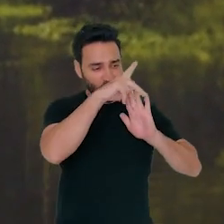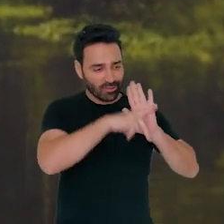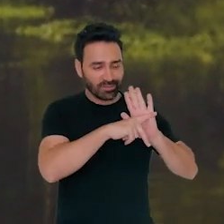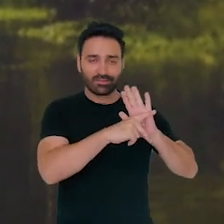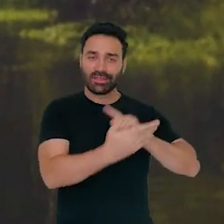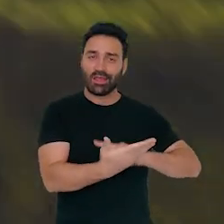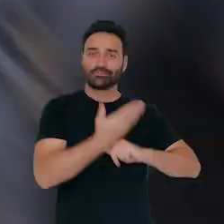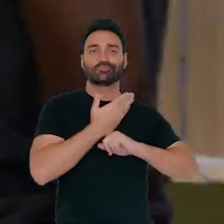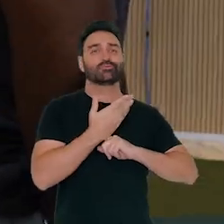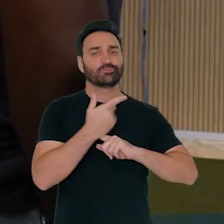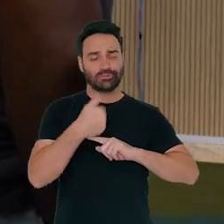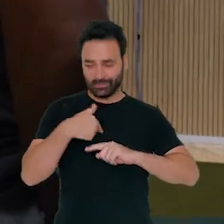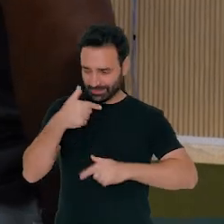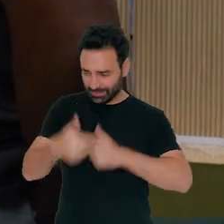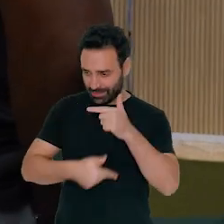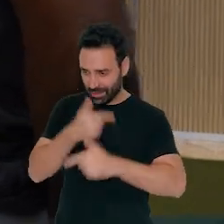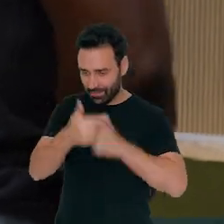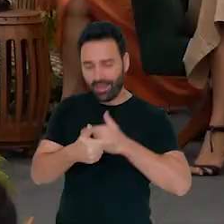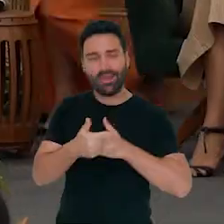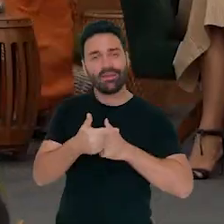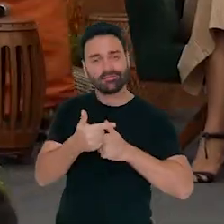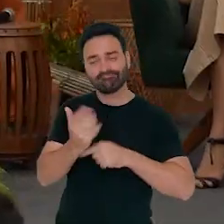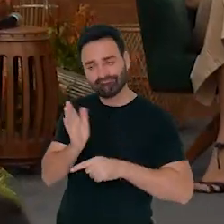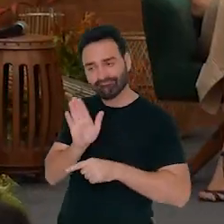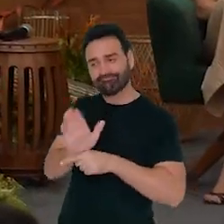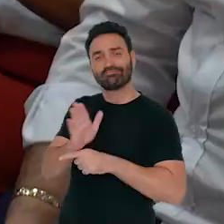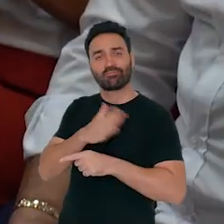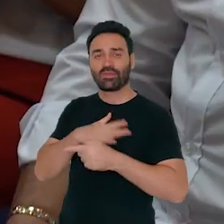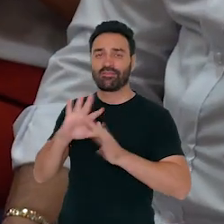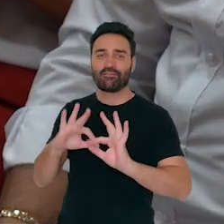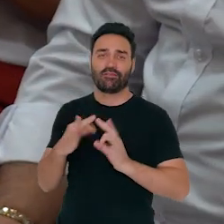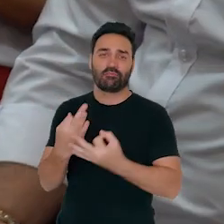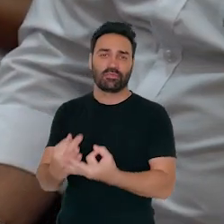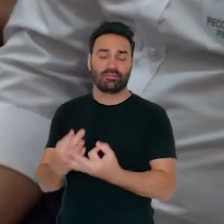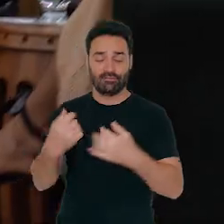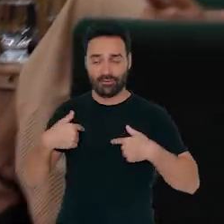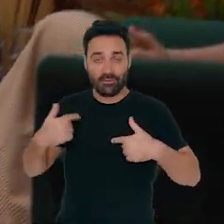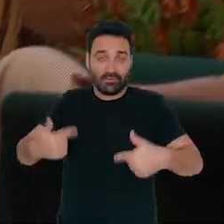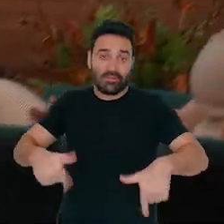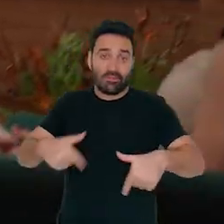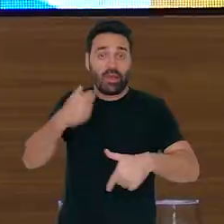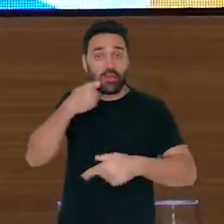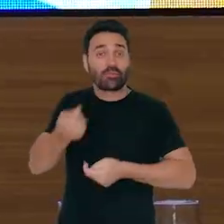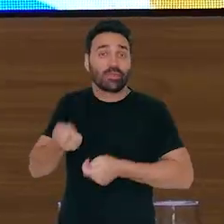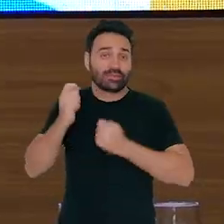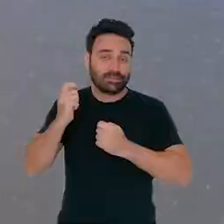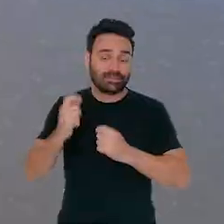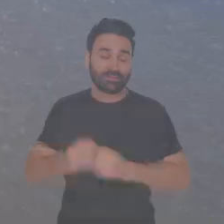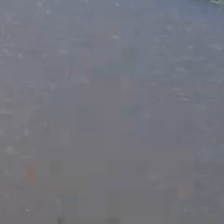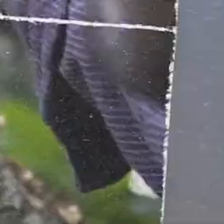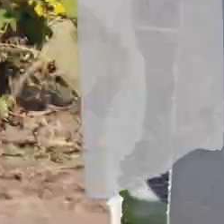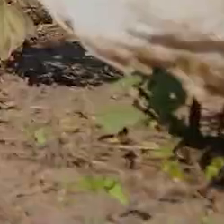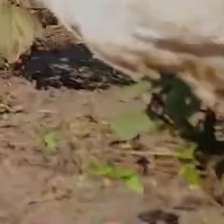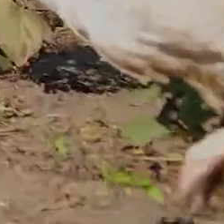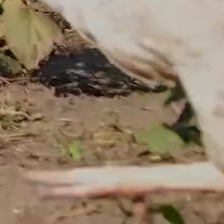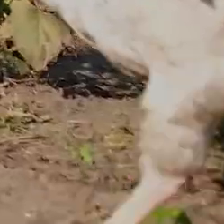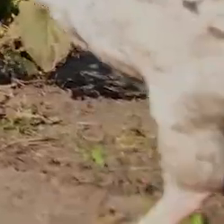acolhido, né, por esse programa para ajudar a minha família, que é onde eu tiro o sustento da minha família sobre a pesca.